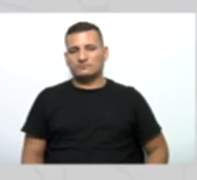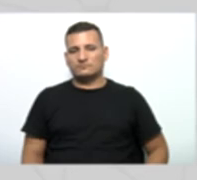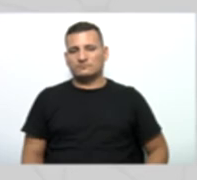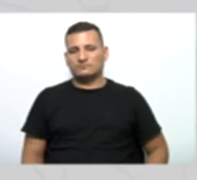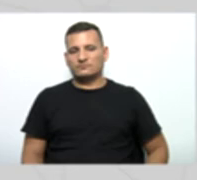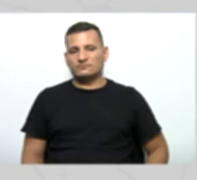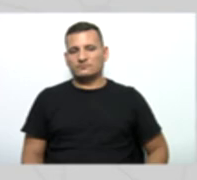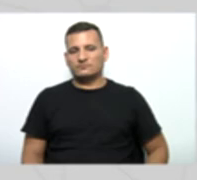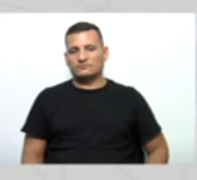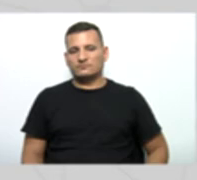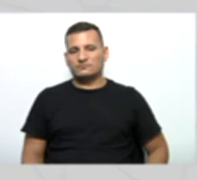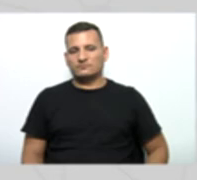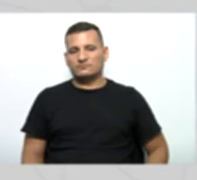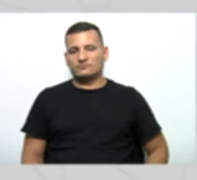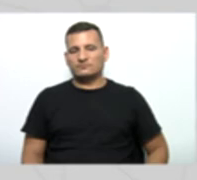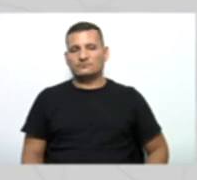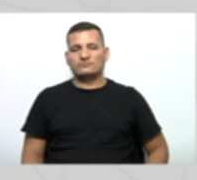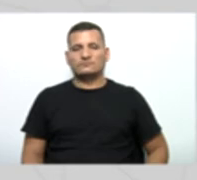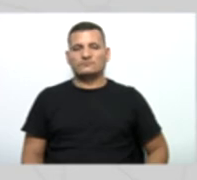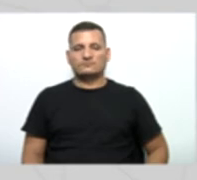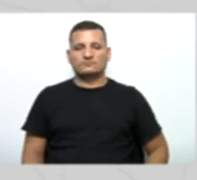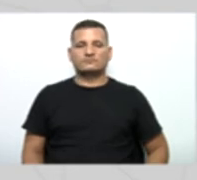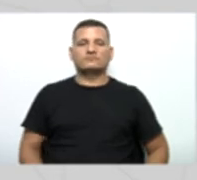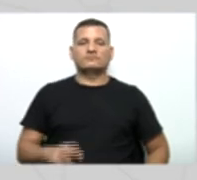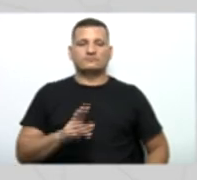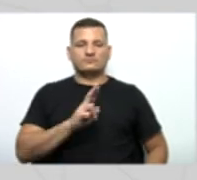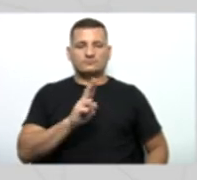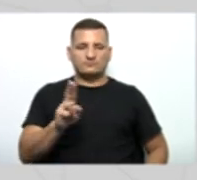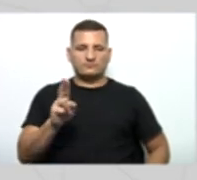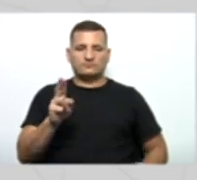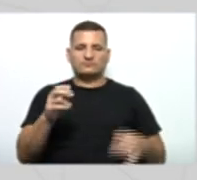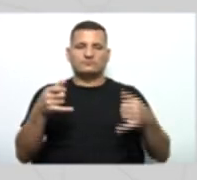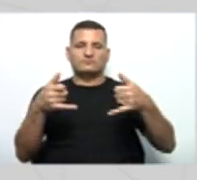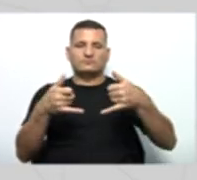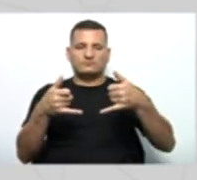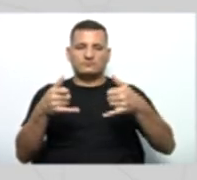para o primeiro jogo aqui de chaves, vírgula, self.